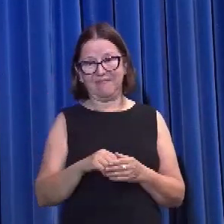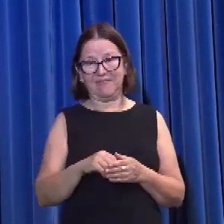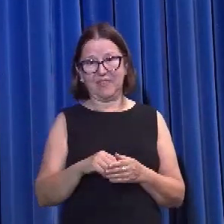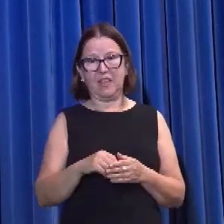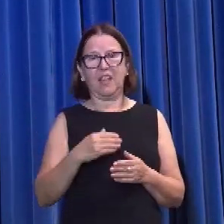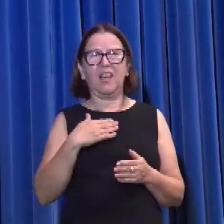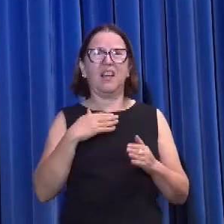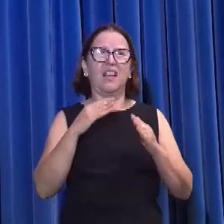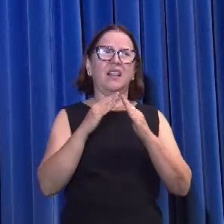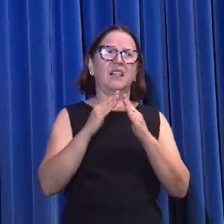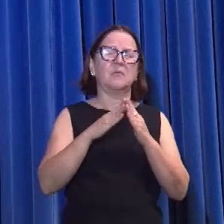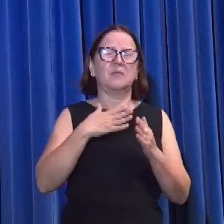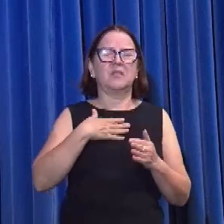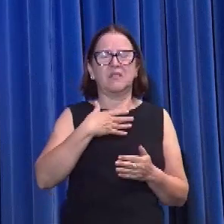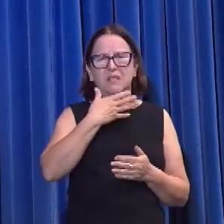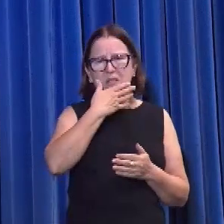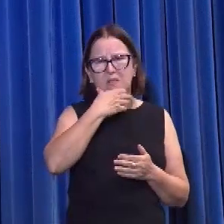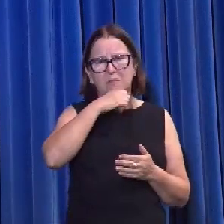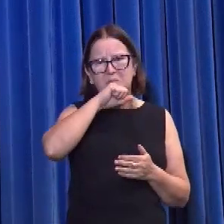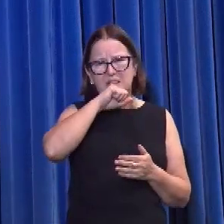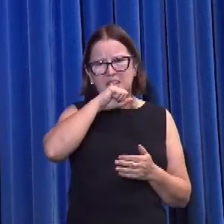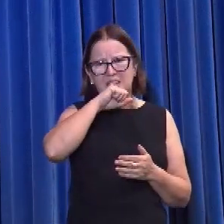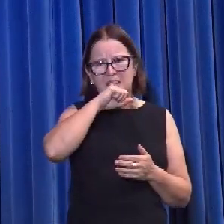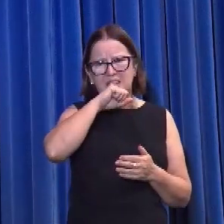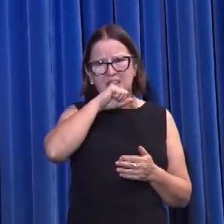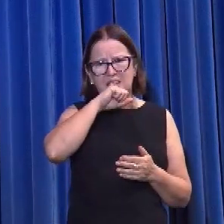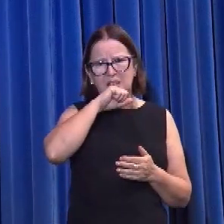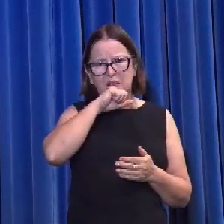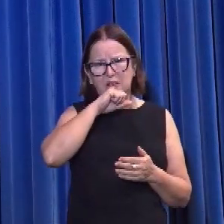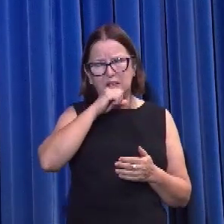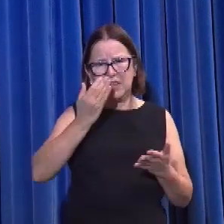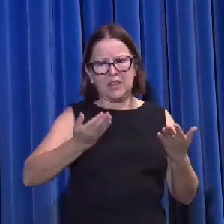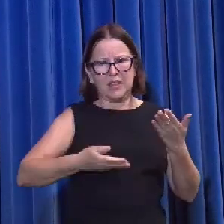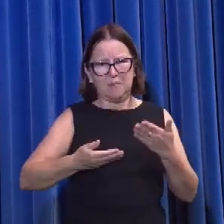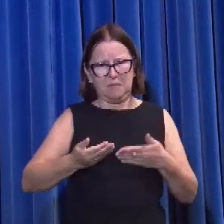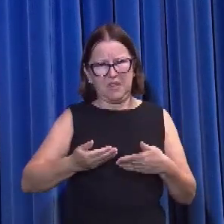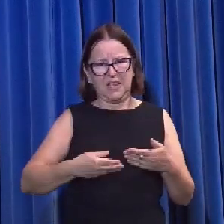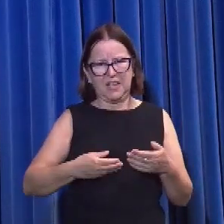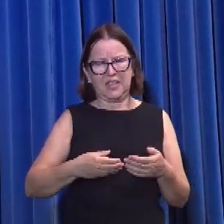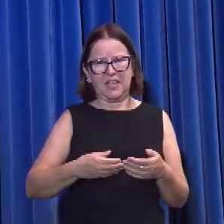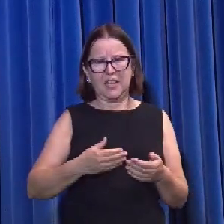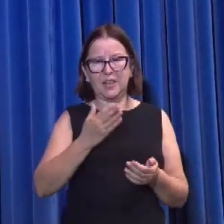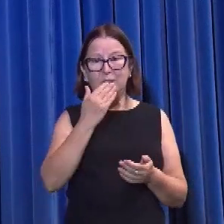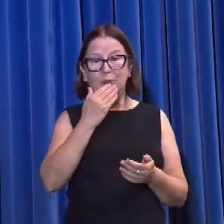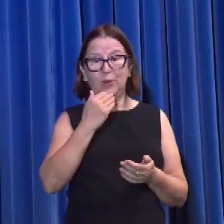casa de meu pai, o boia fria come comida quente.